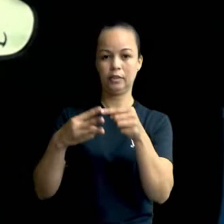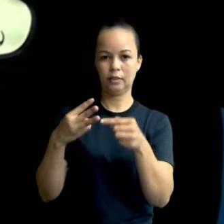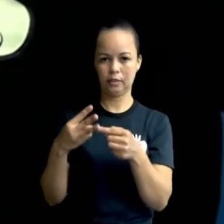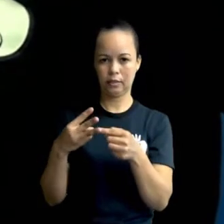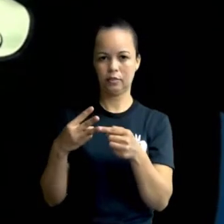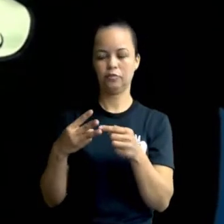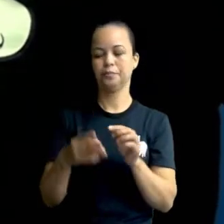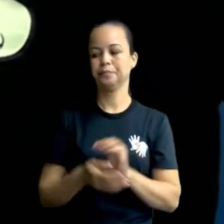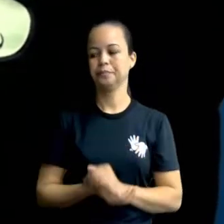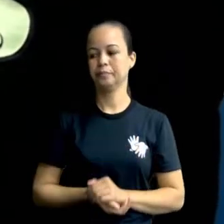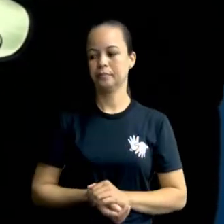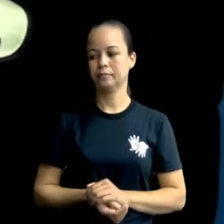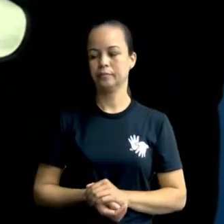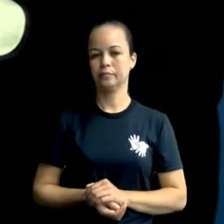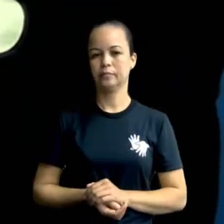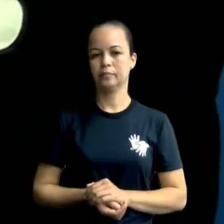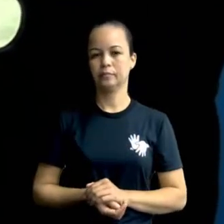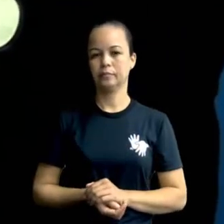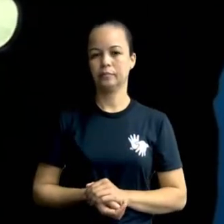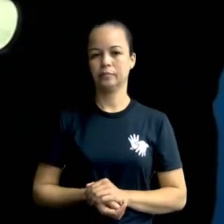3.